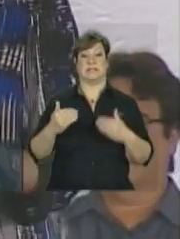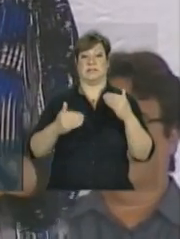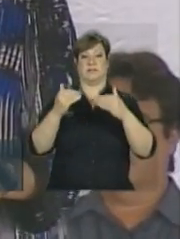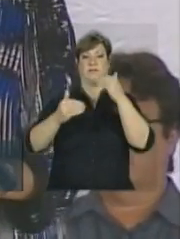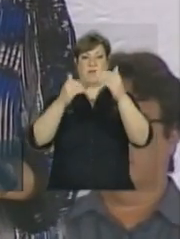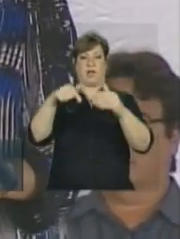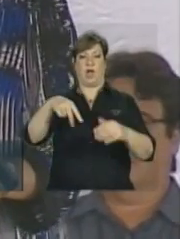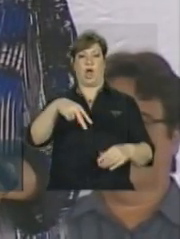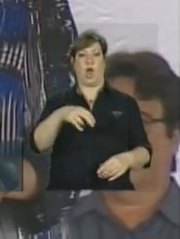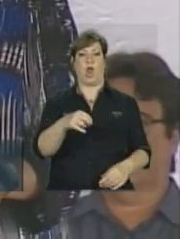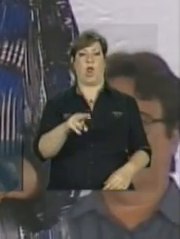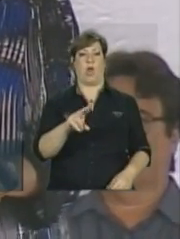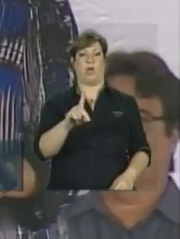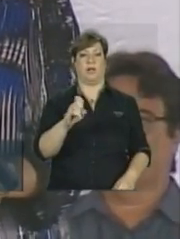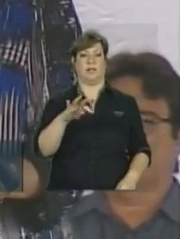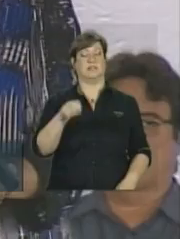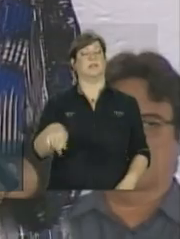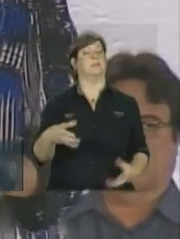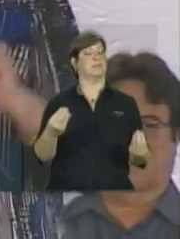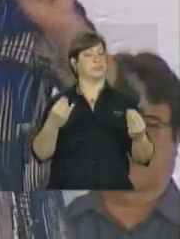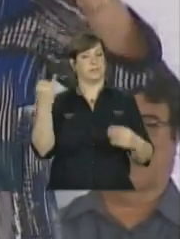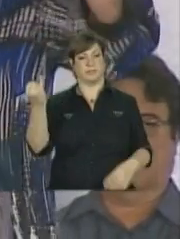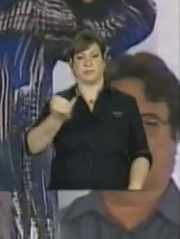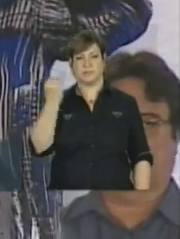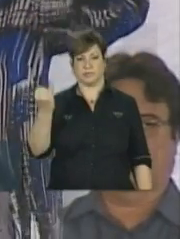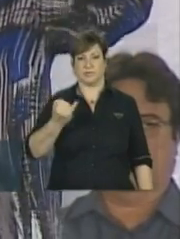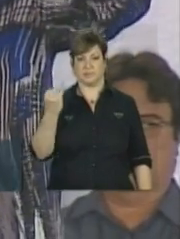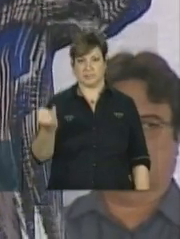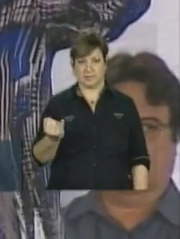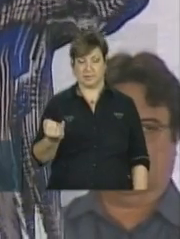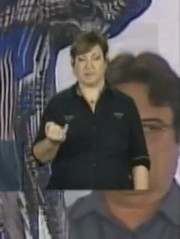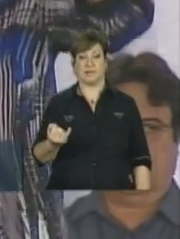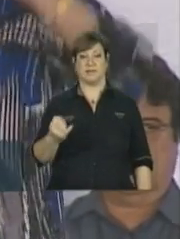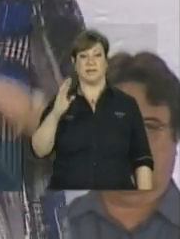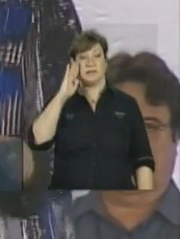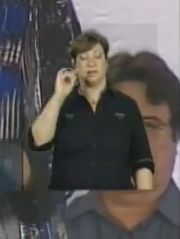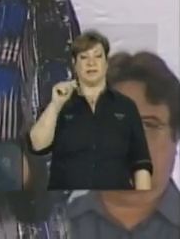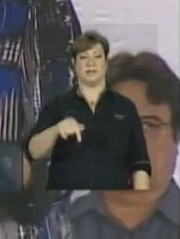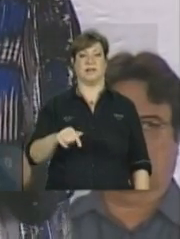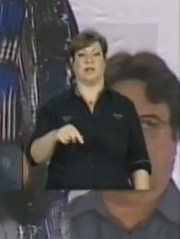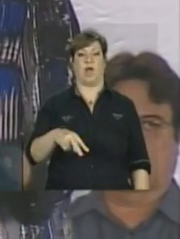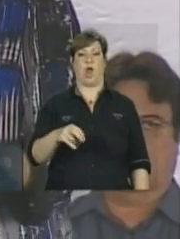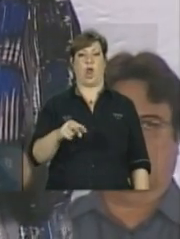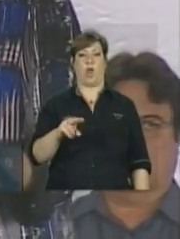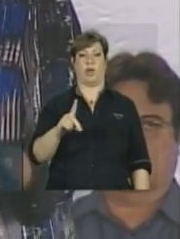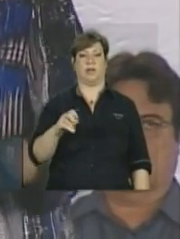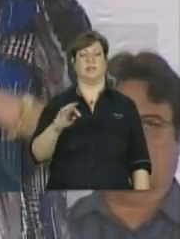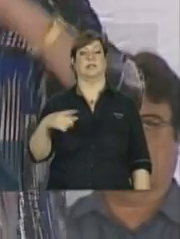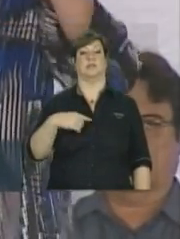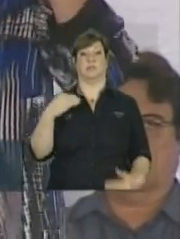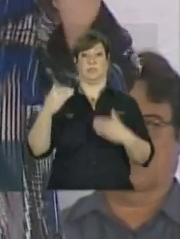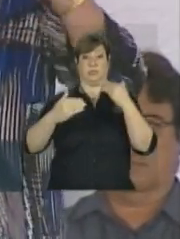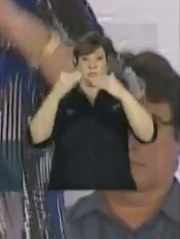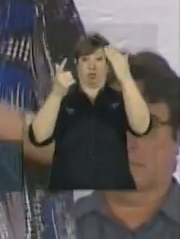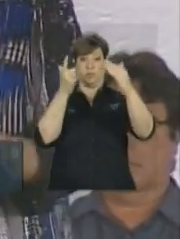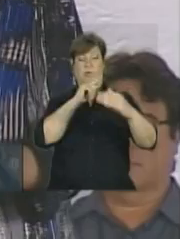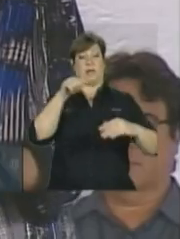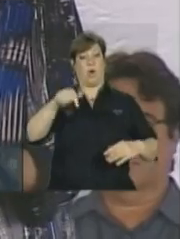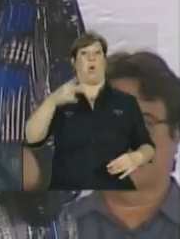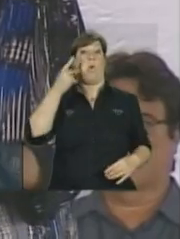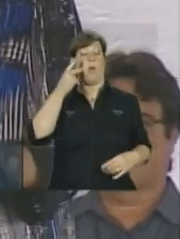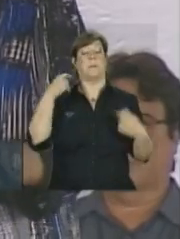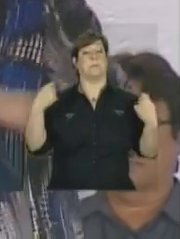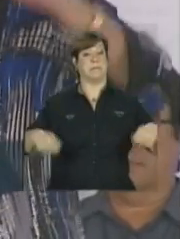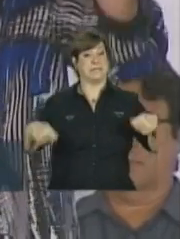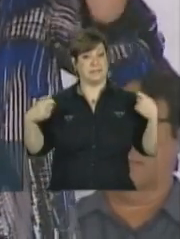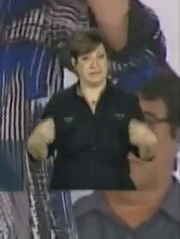desenvolvimento do Nordeste é muito importante. E para o Nordeste se desenvolver, o Ceará tem de